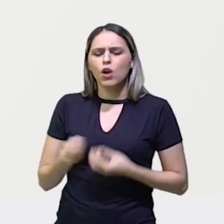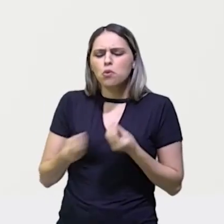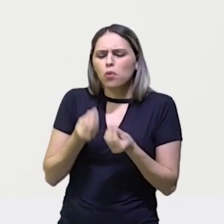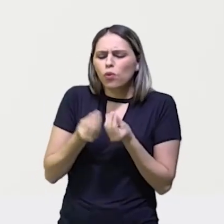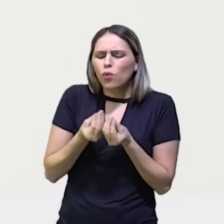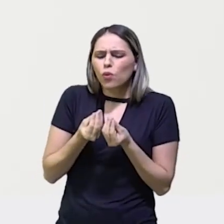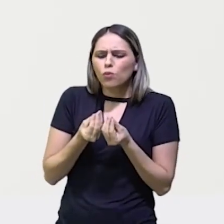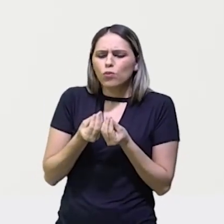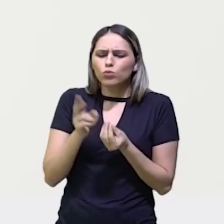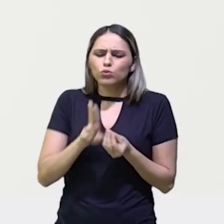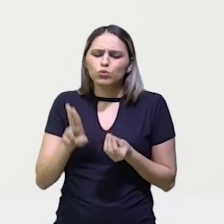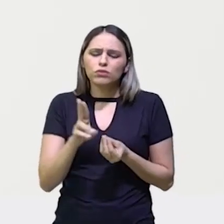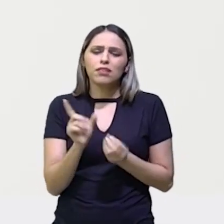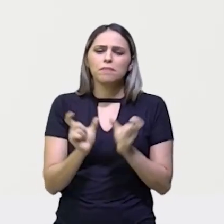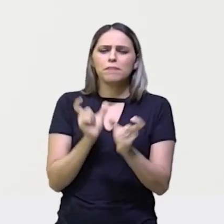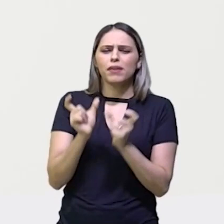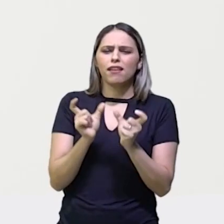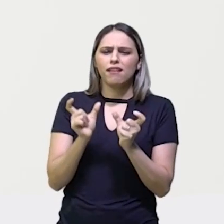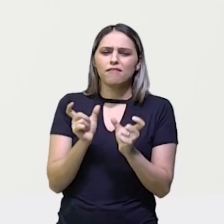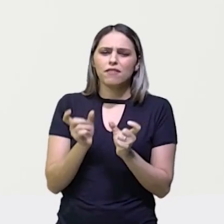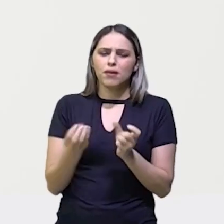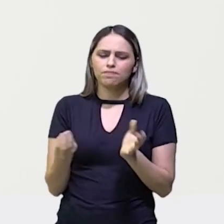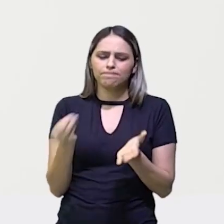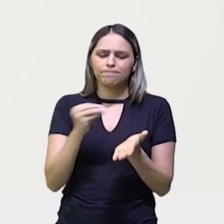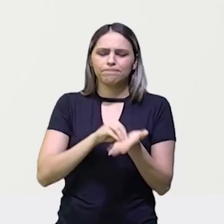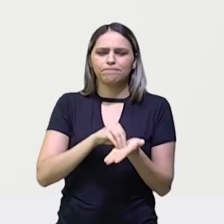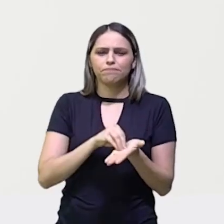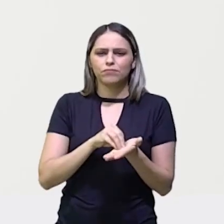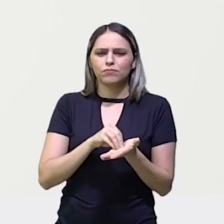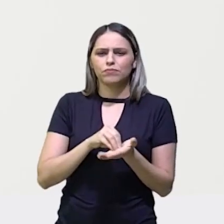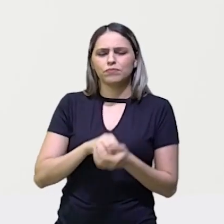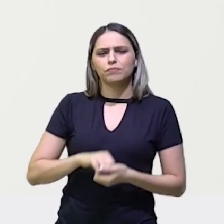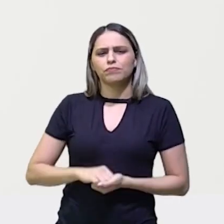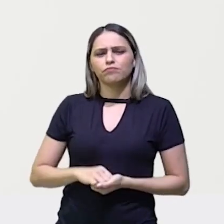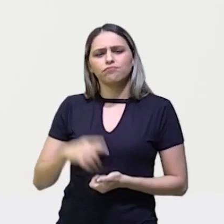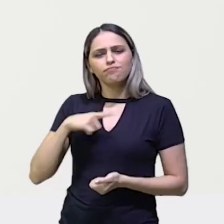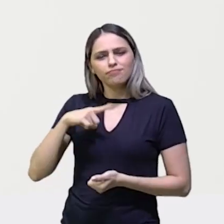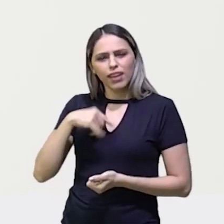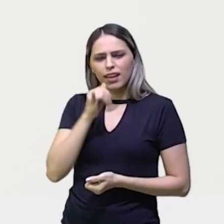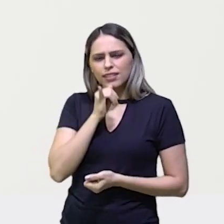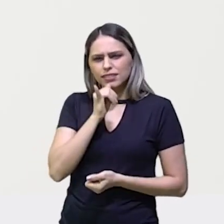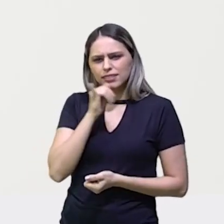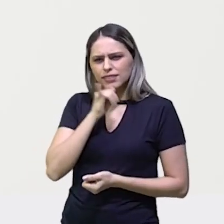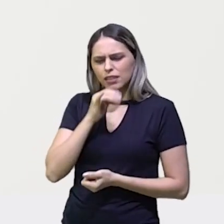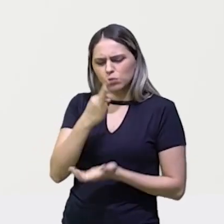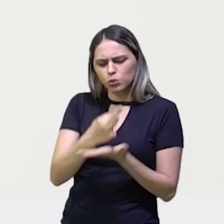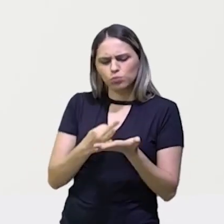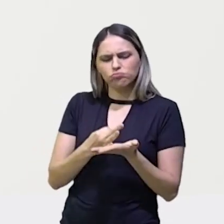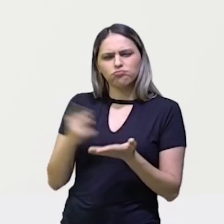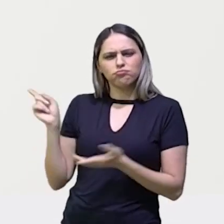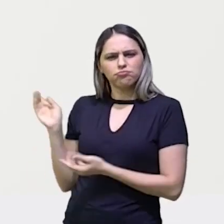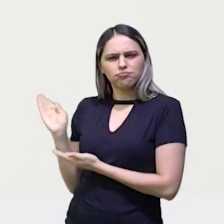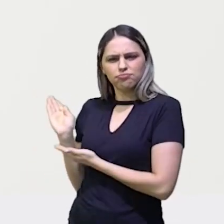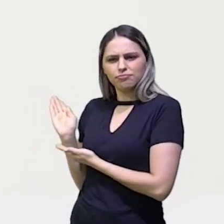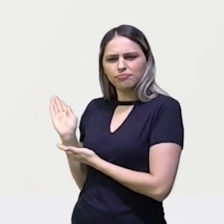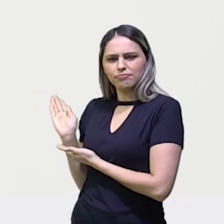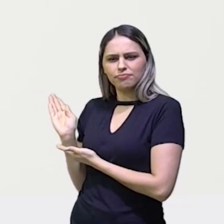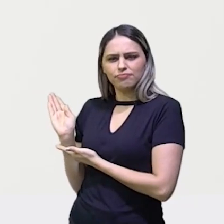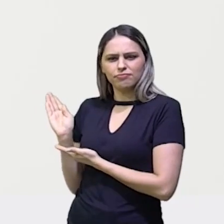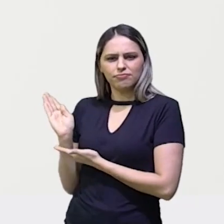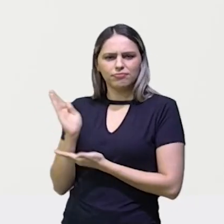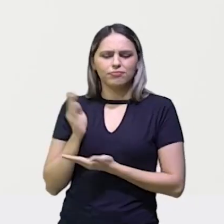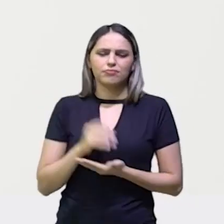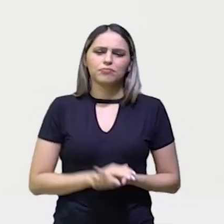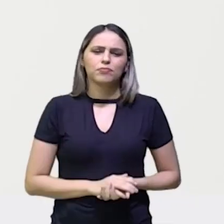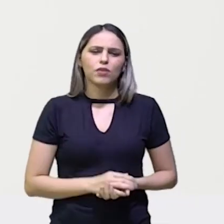são escritas. Vamos lá? Nós temos aqui o texto, um poema escrito que tem este